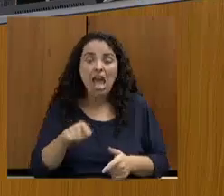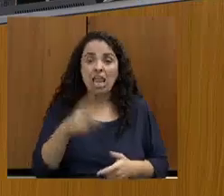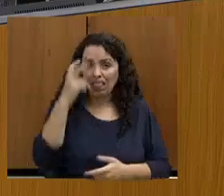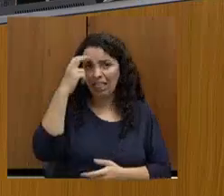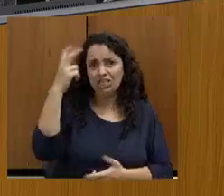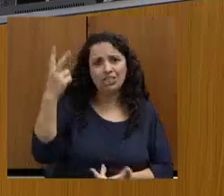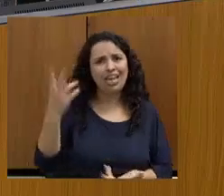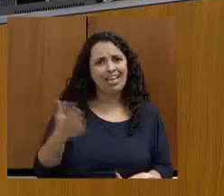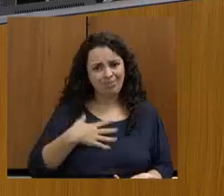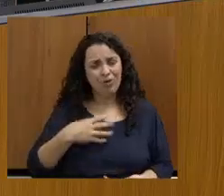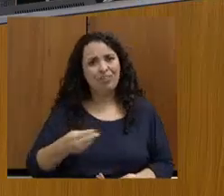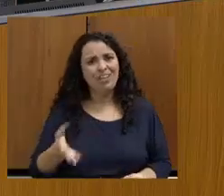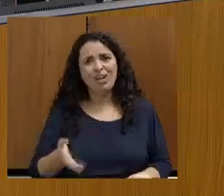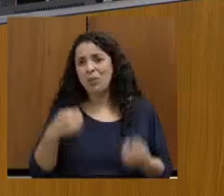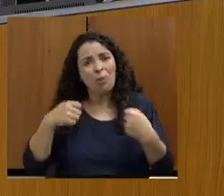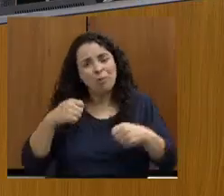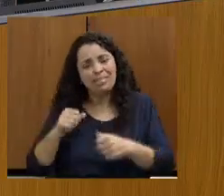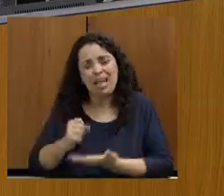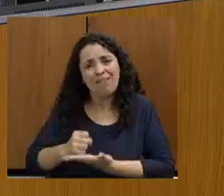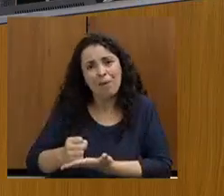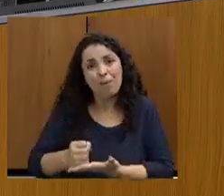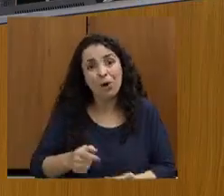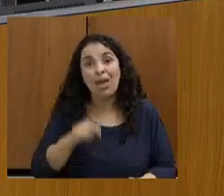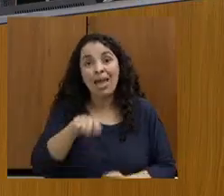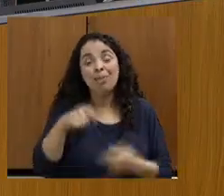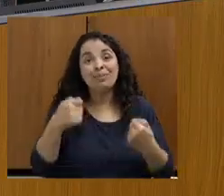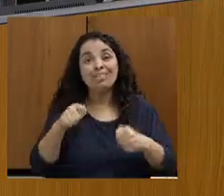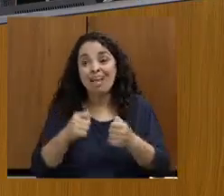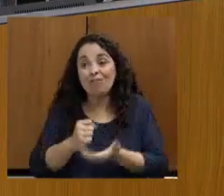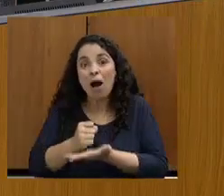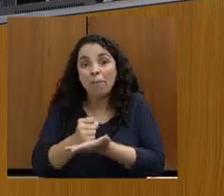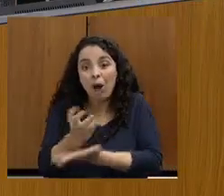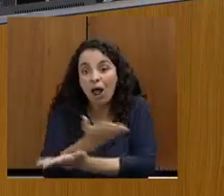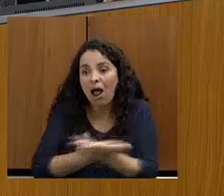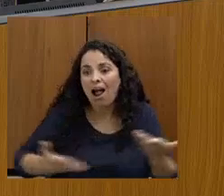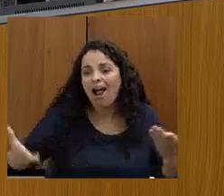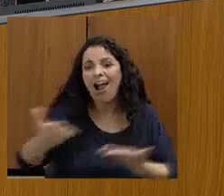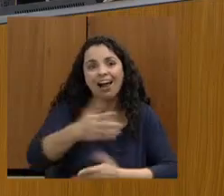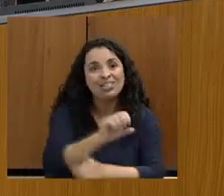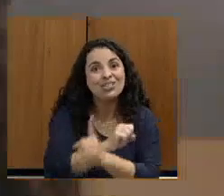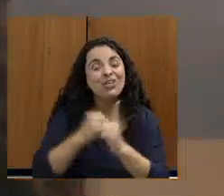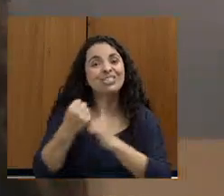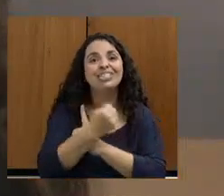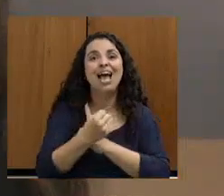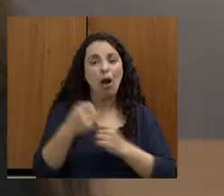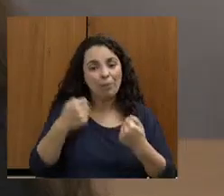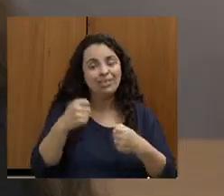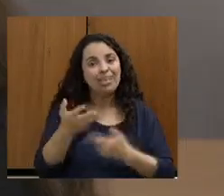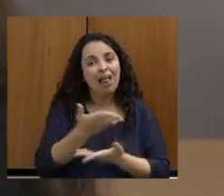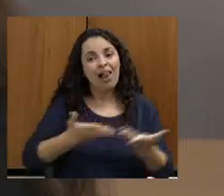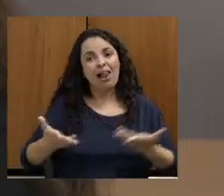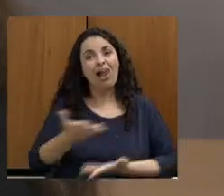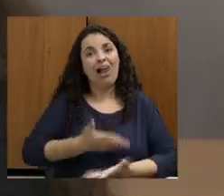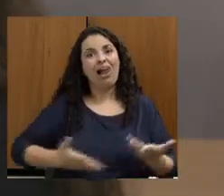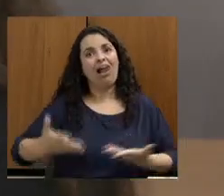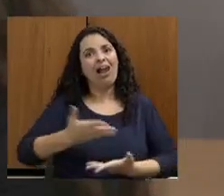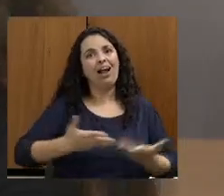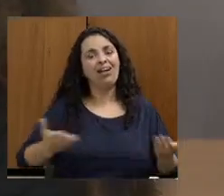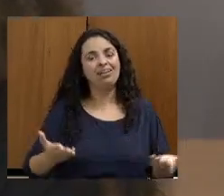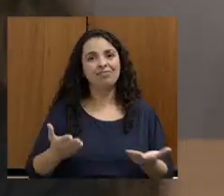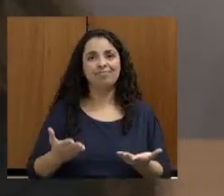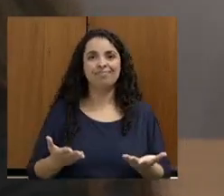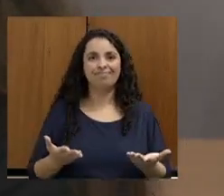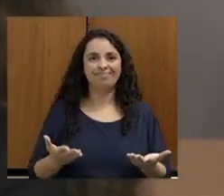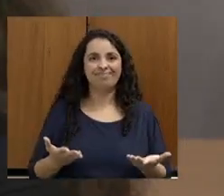inteligente, o que ele precisava era do apoio social, mais assim, social. A escola, a